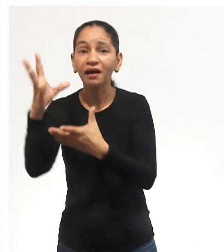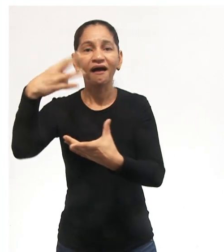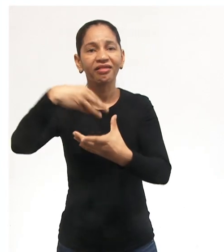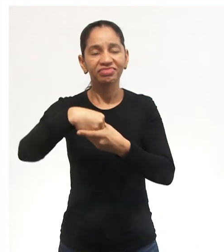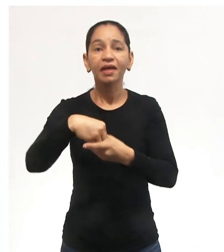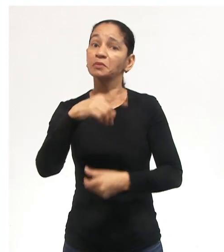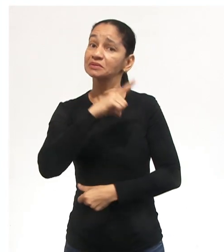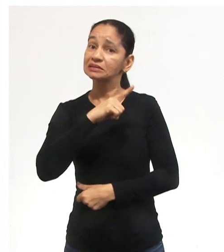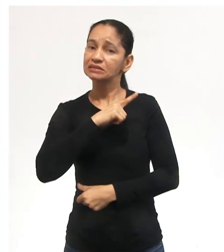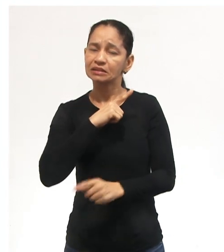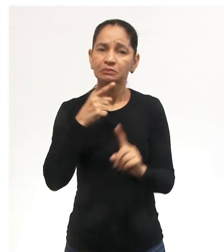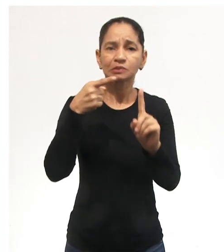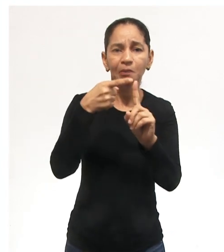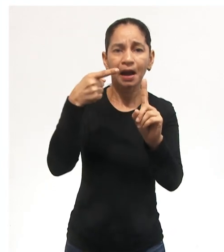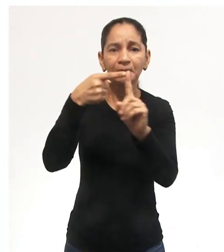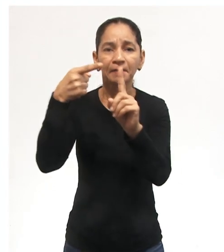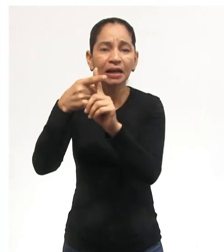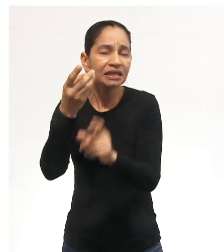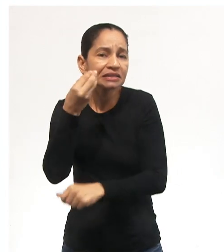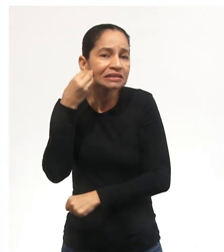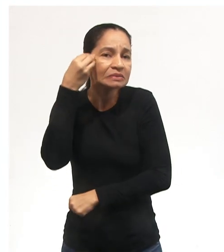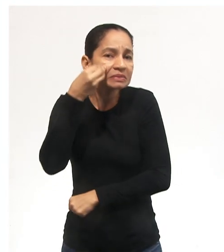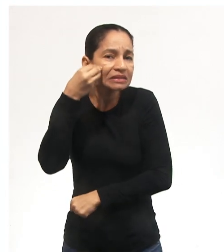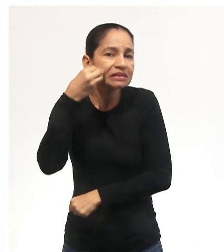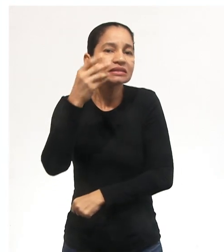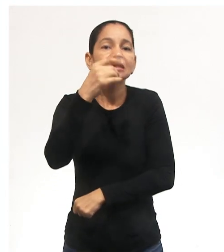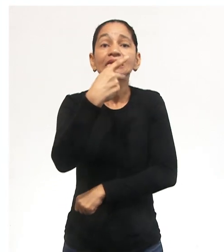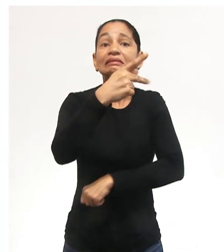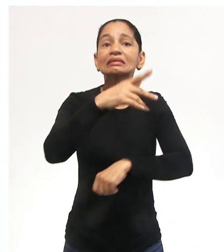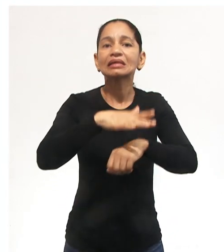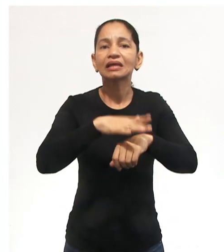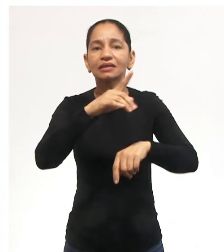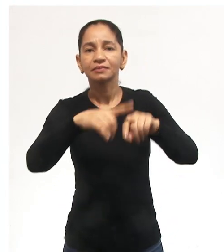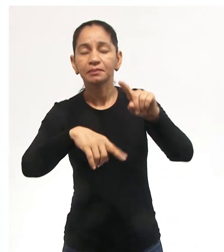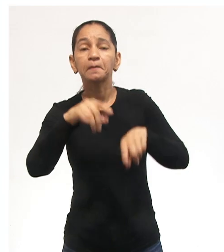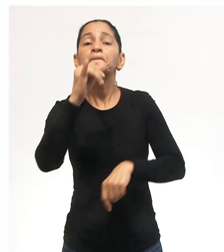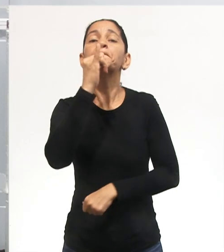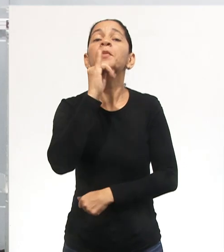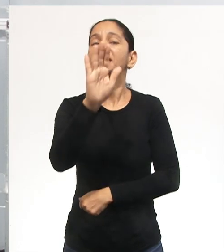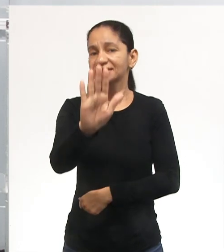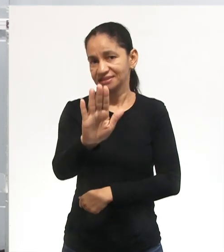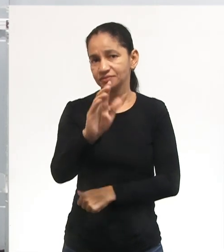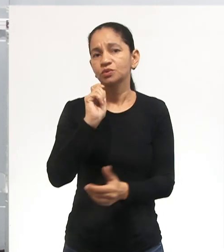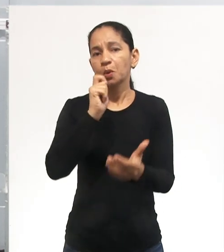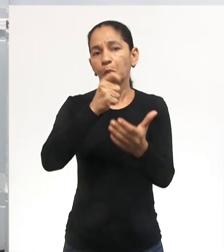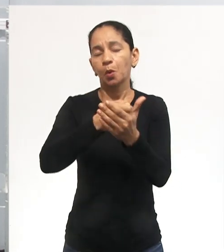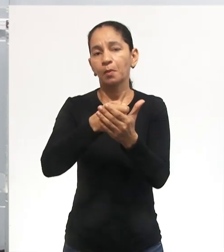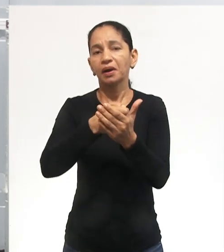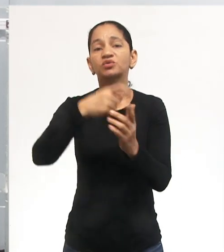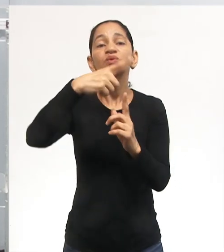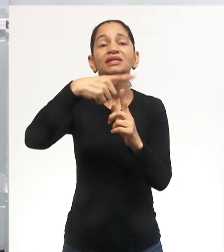cliente, otimizando a experiência de compra. Por exemplo, se eu gosto de comprar um produto para o